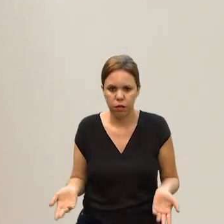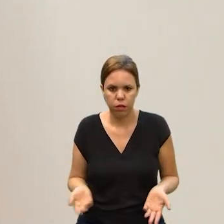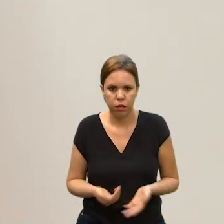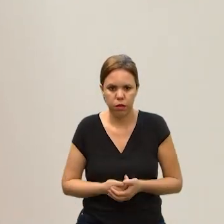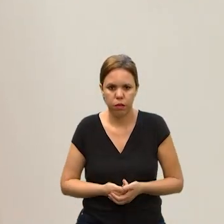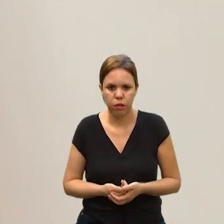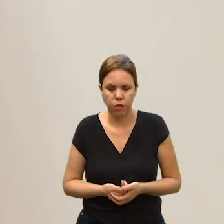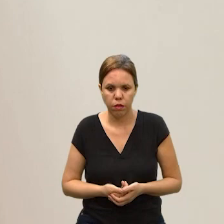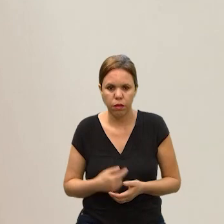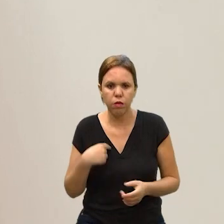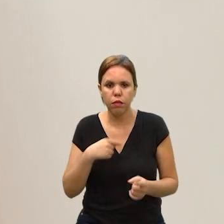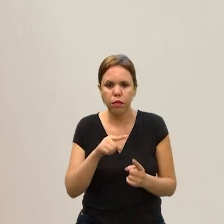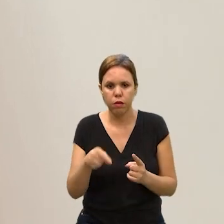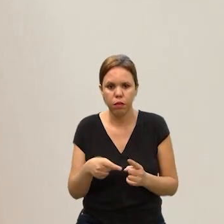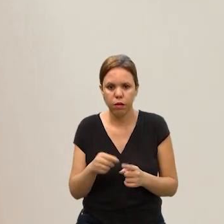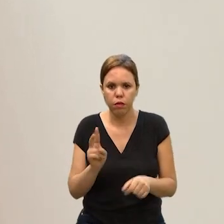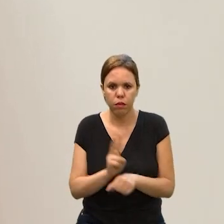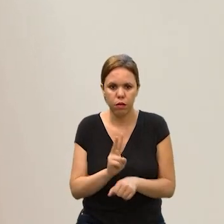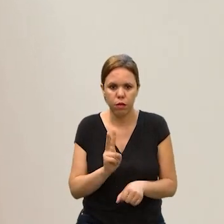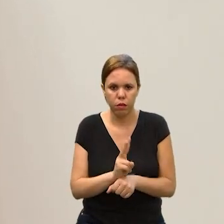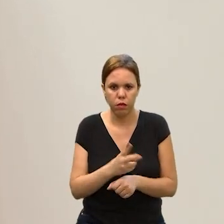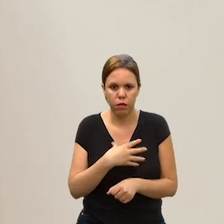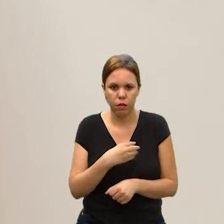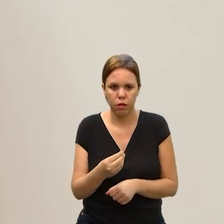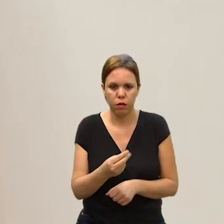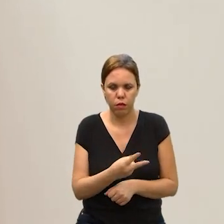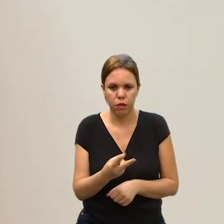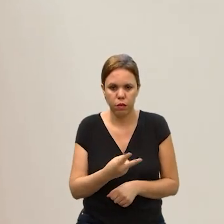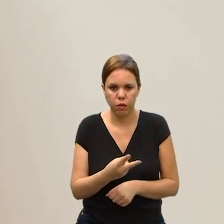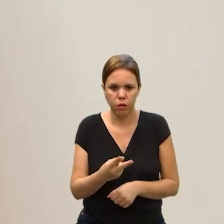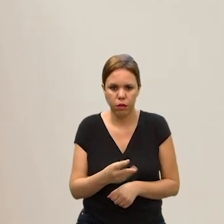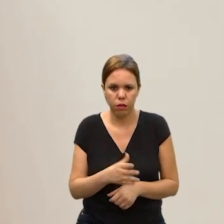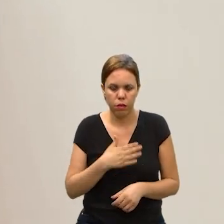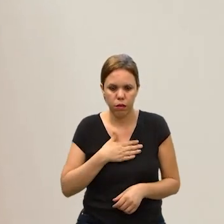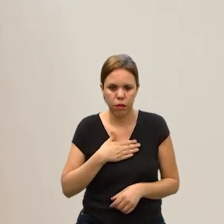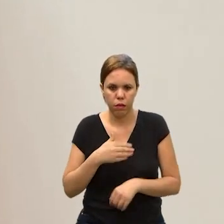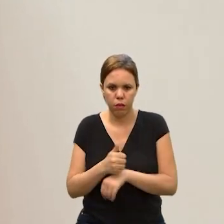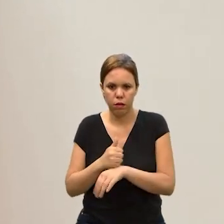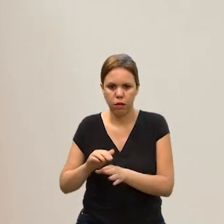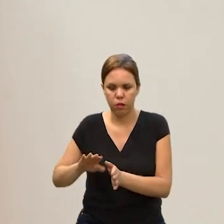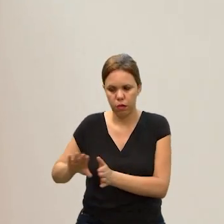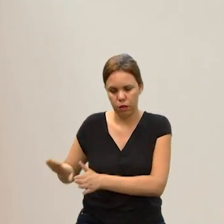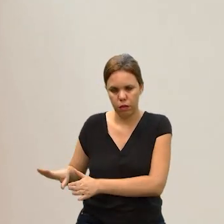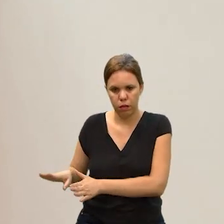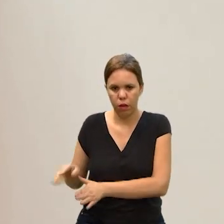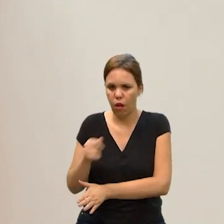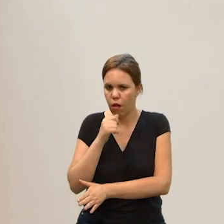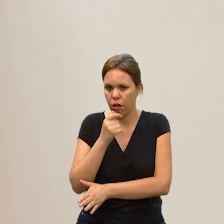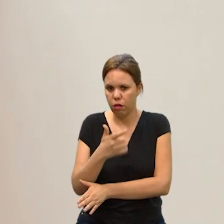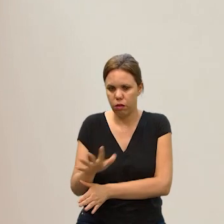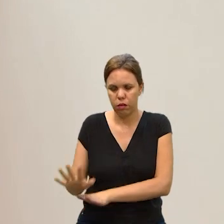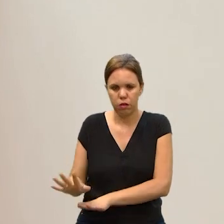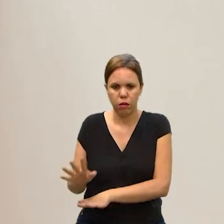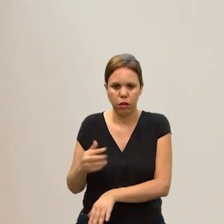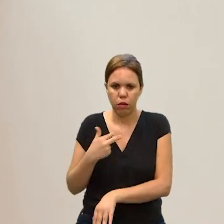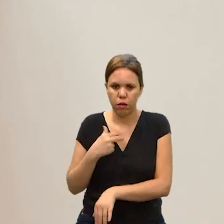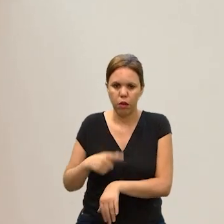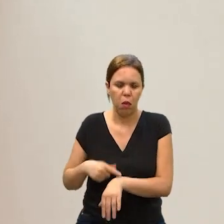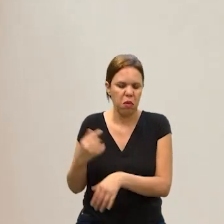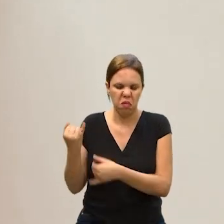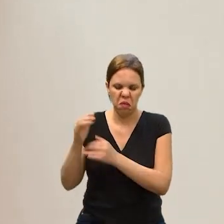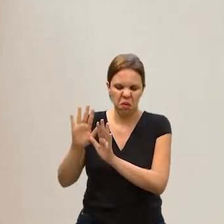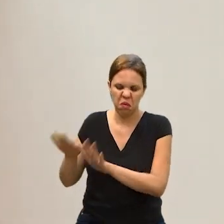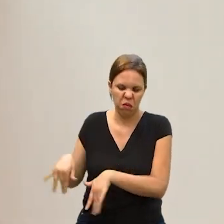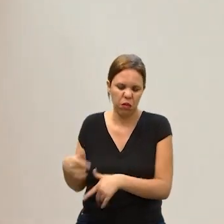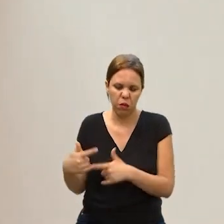filhas, né? Então a minha profissão ficou um pouco de lado, mas eu não me importo realmente com isso. O que eu estou focado, o